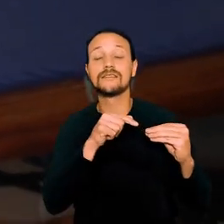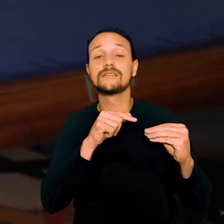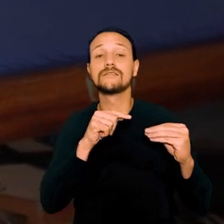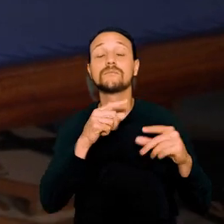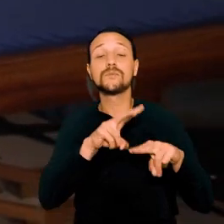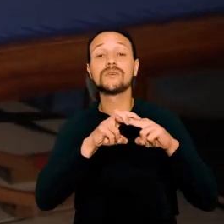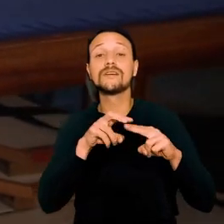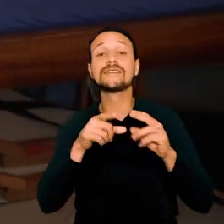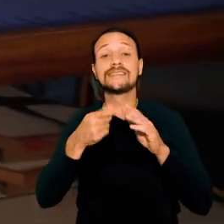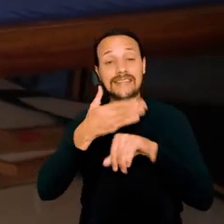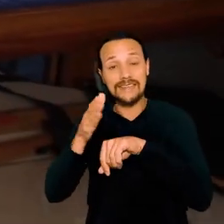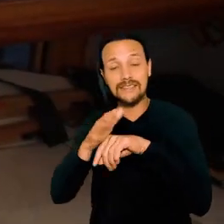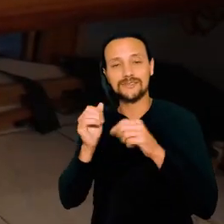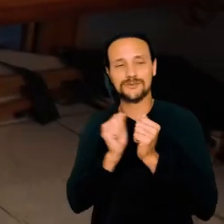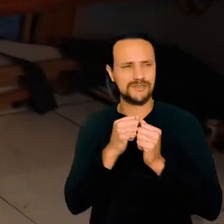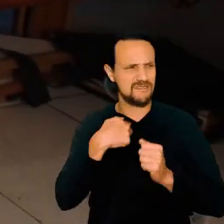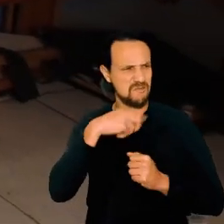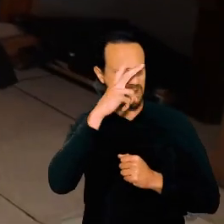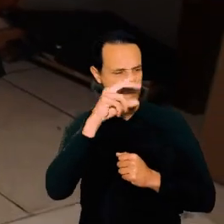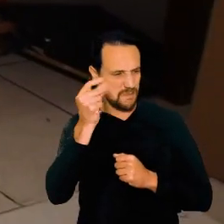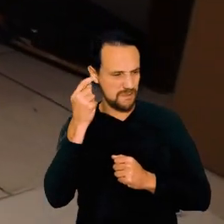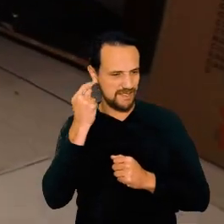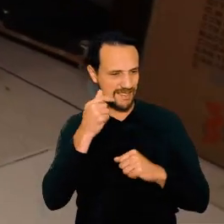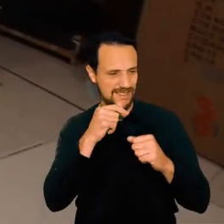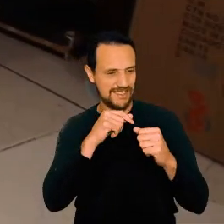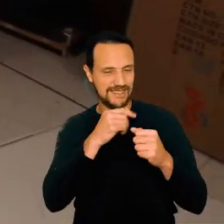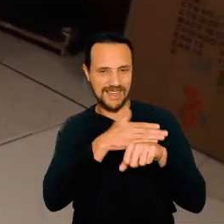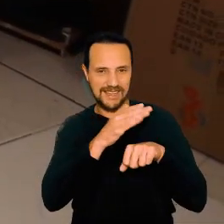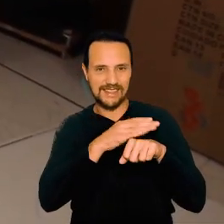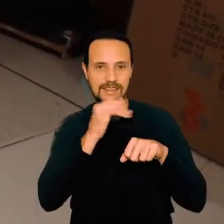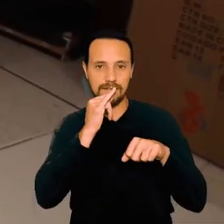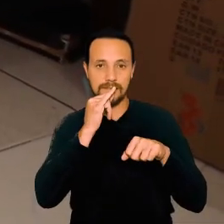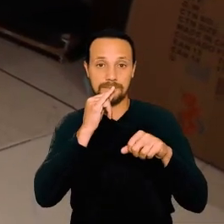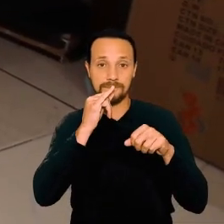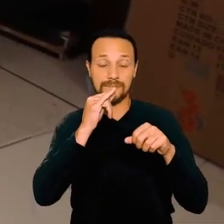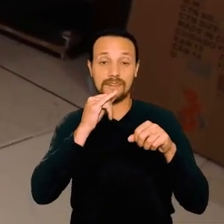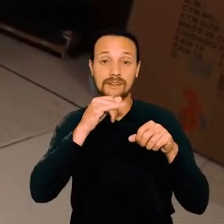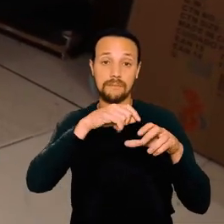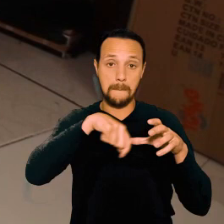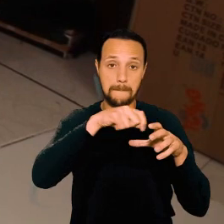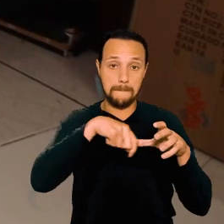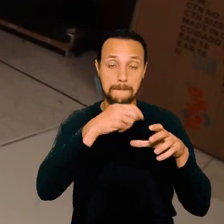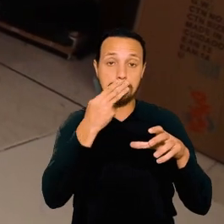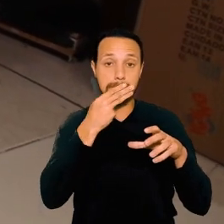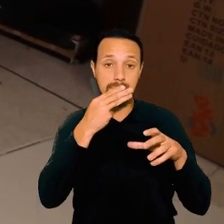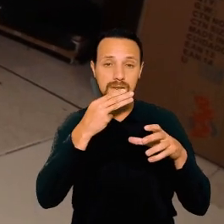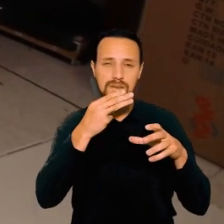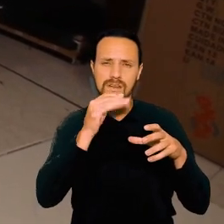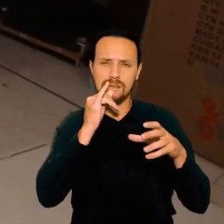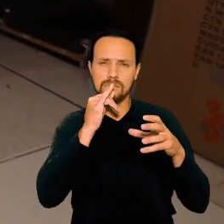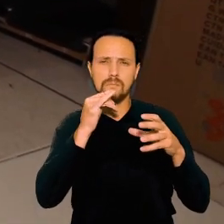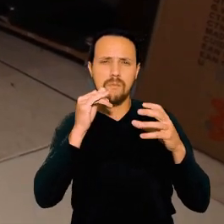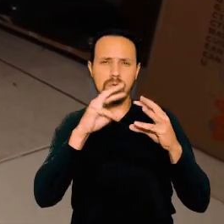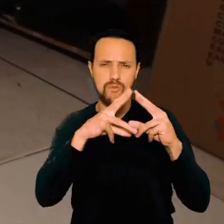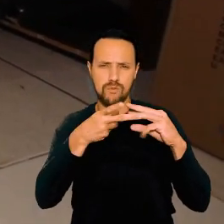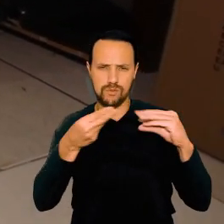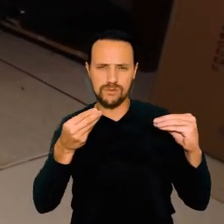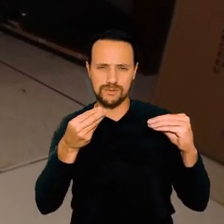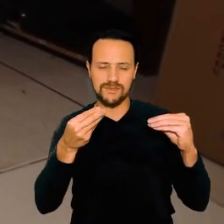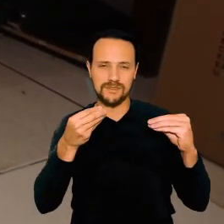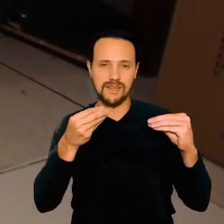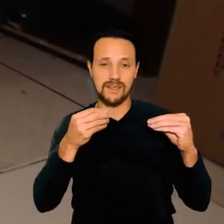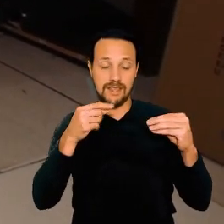precisa, fazemos os treinos, né? A gente treina mesmo de fato um vestir independente, um escovar